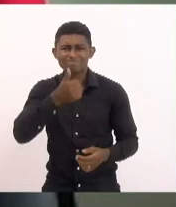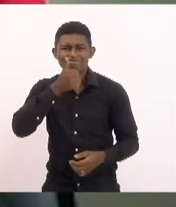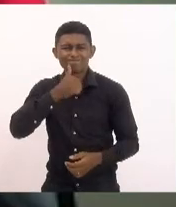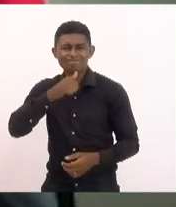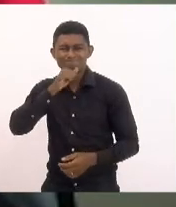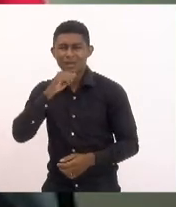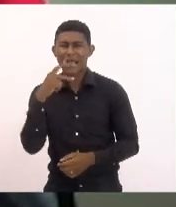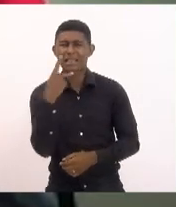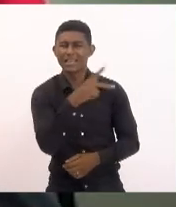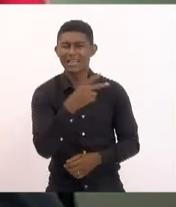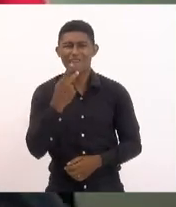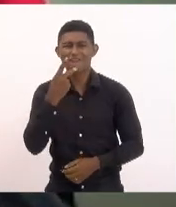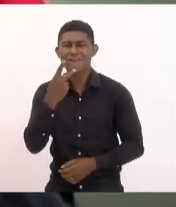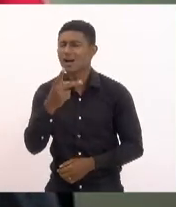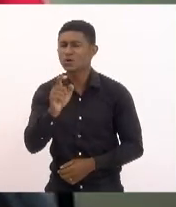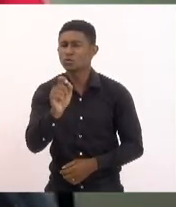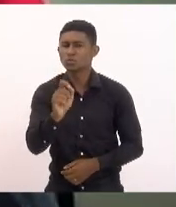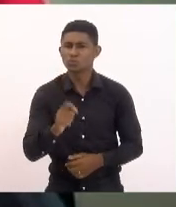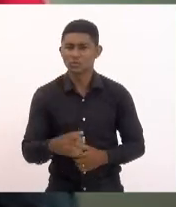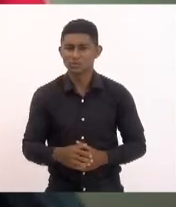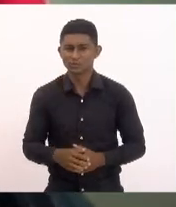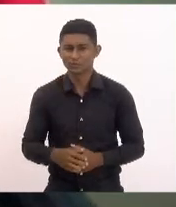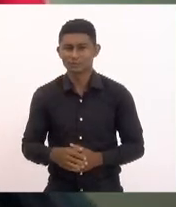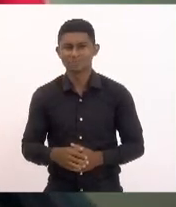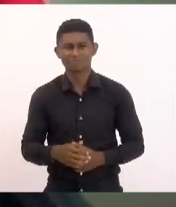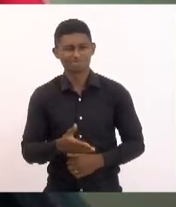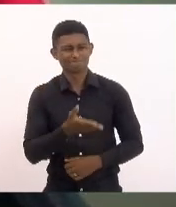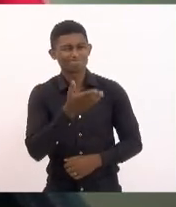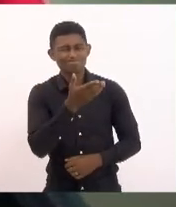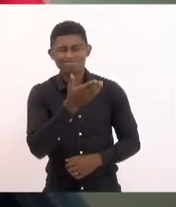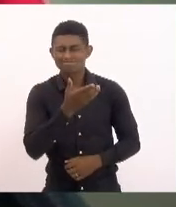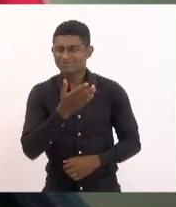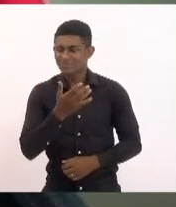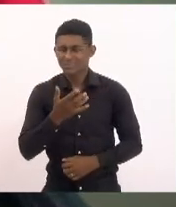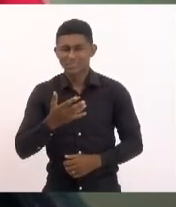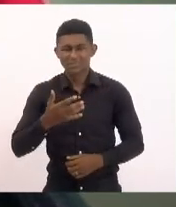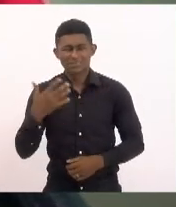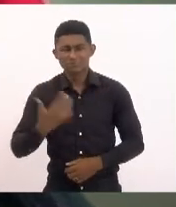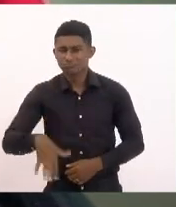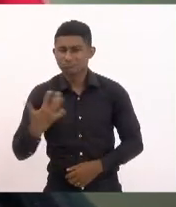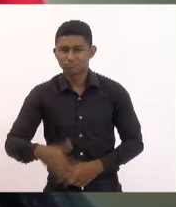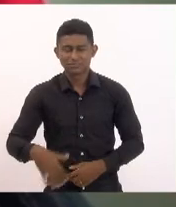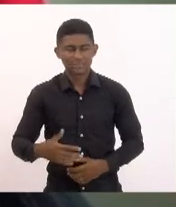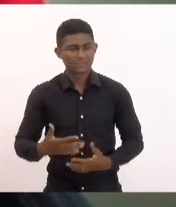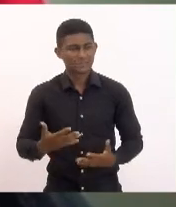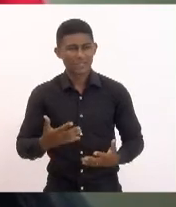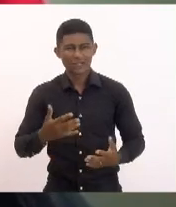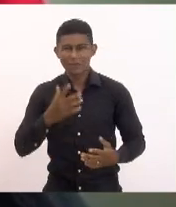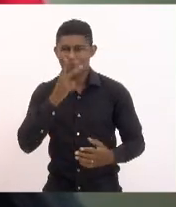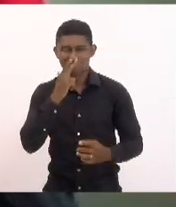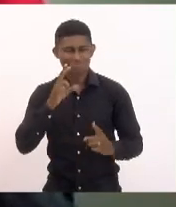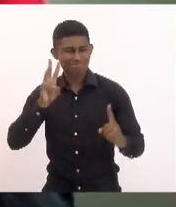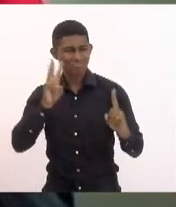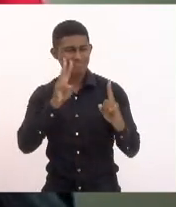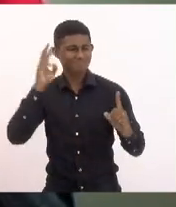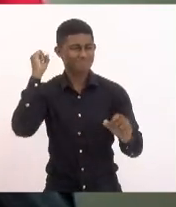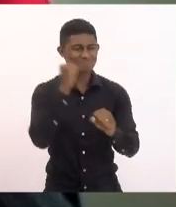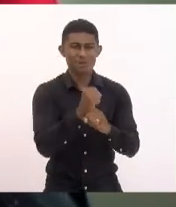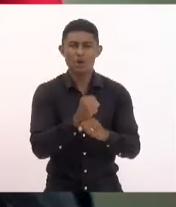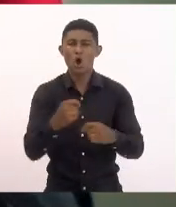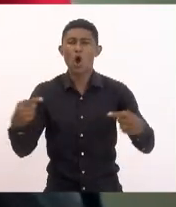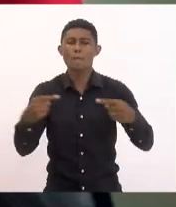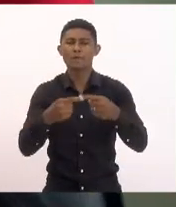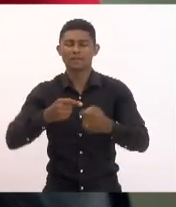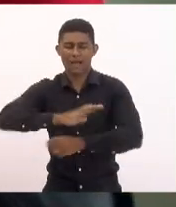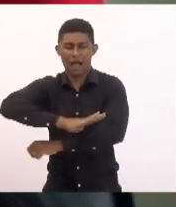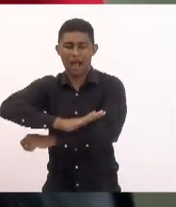né, quando ela diz que foi um ato brutal que foi pautado pelo racismo e pela